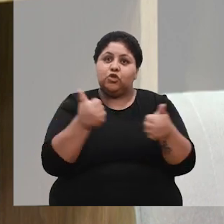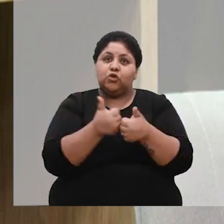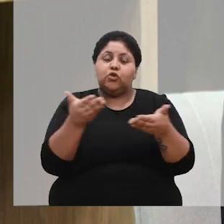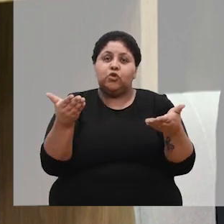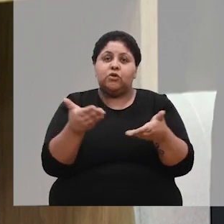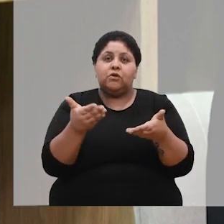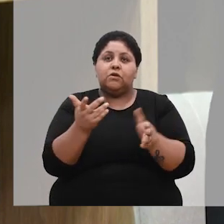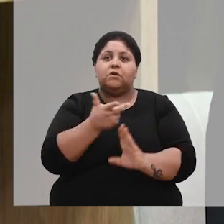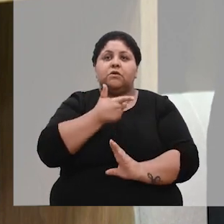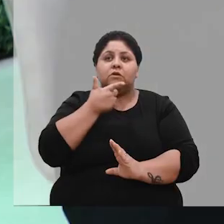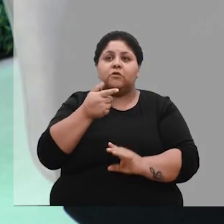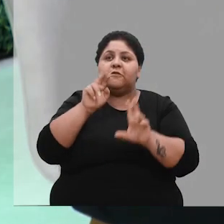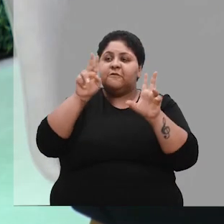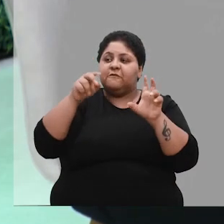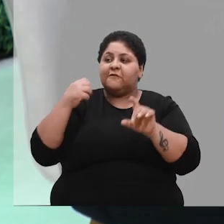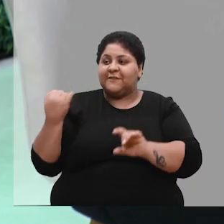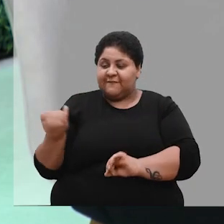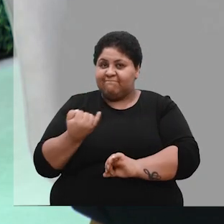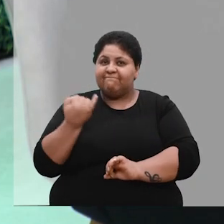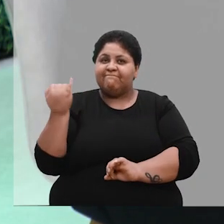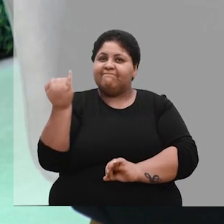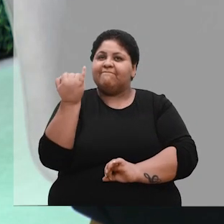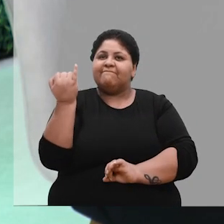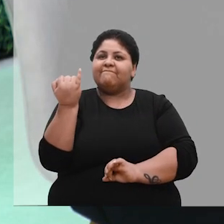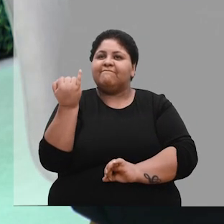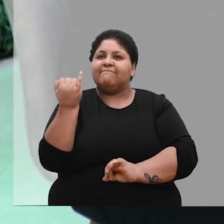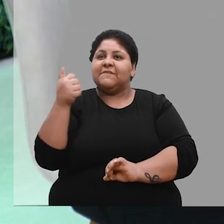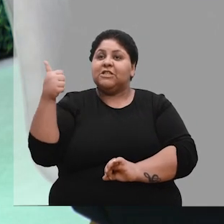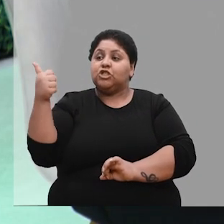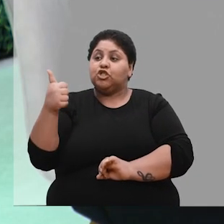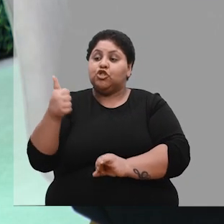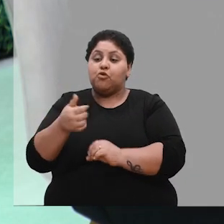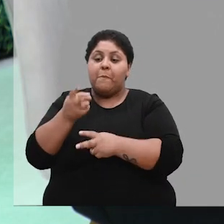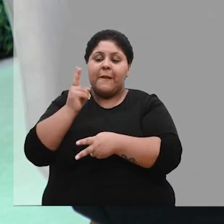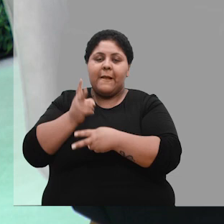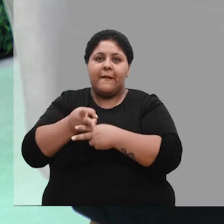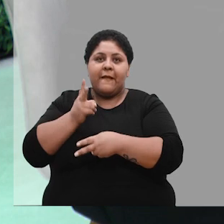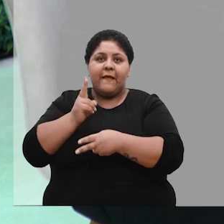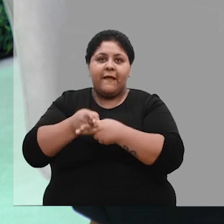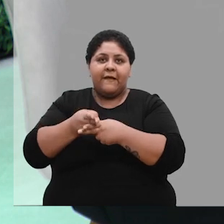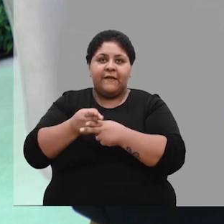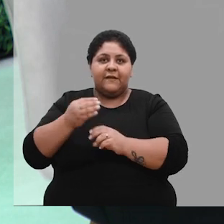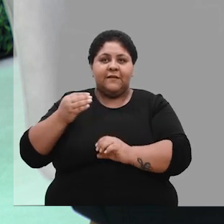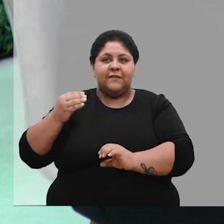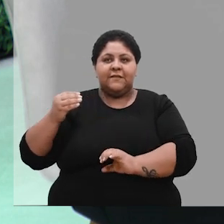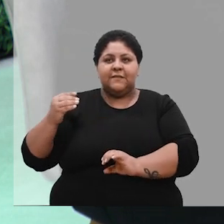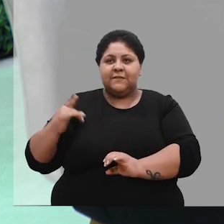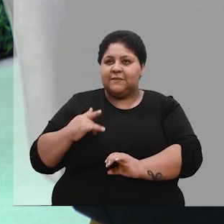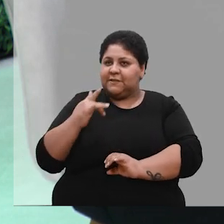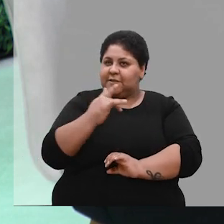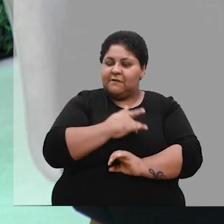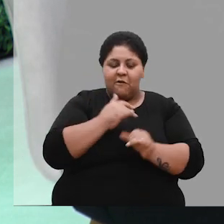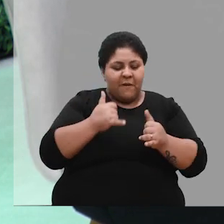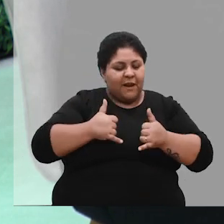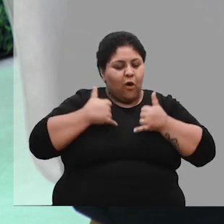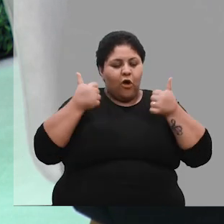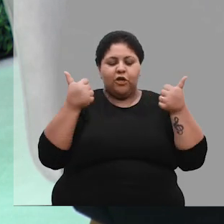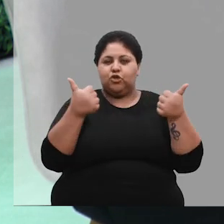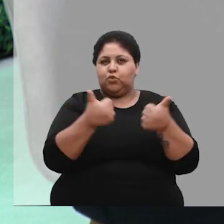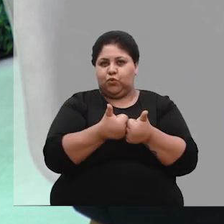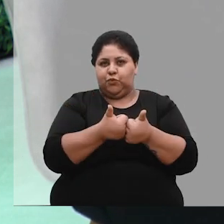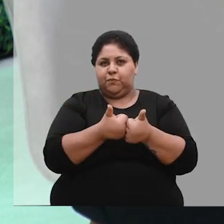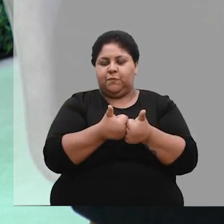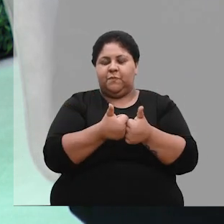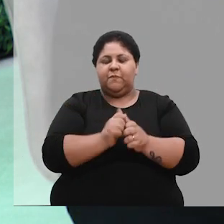vocês, por estarem aqui comigo hoje falando sobre esse tema tão importante e neste primeiro episódio sobre saúde. É uma honra estar